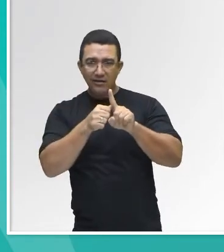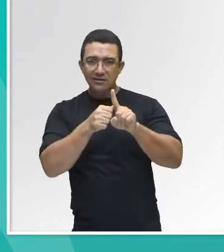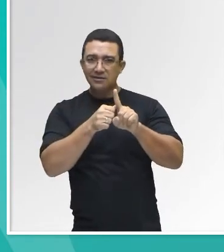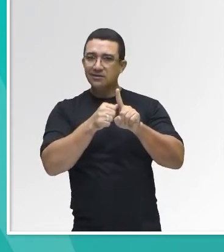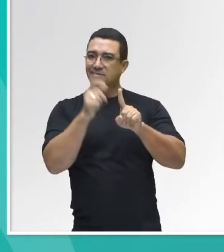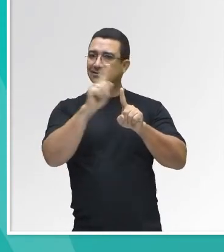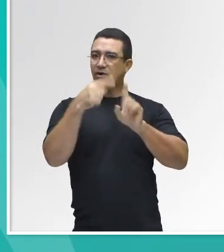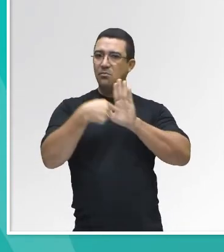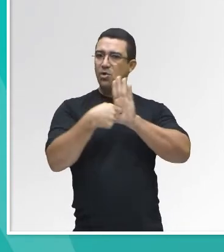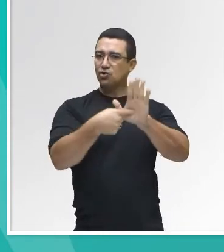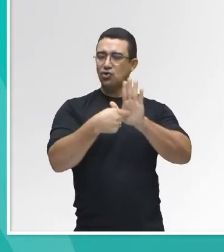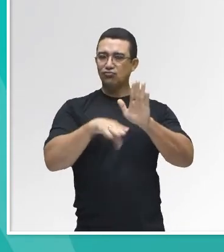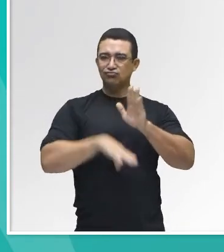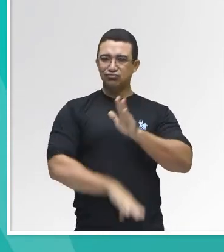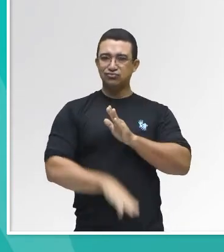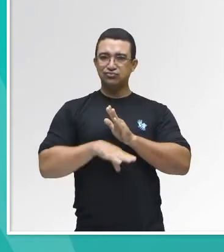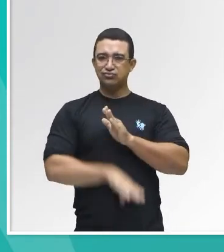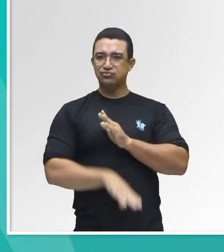apresentou sua menstruação.